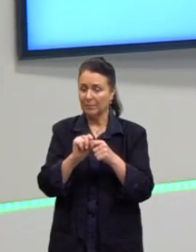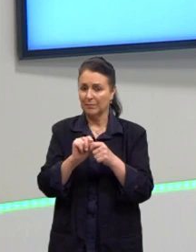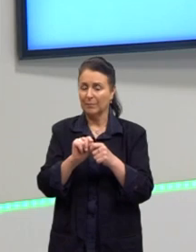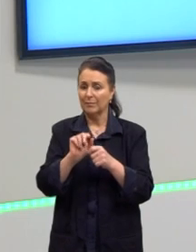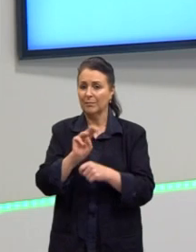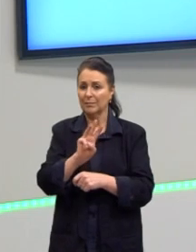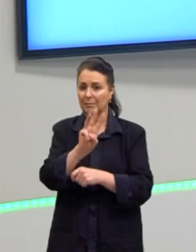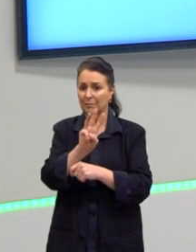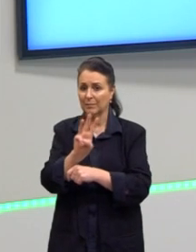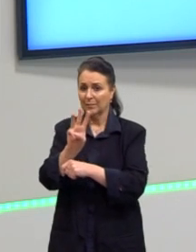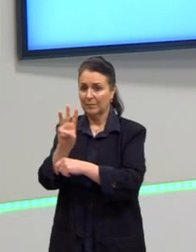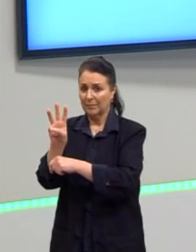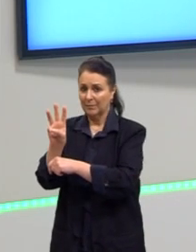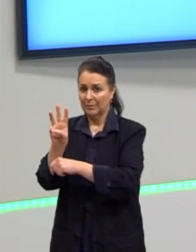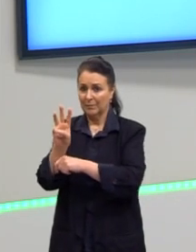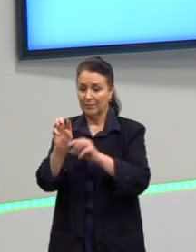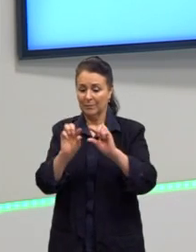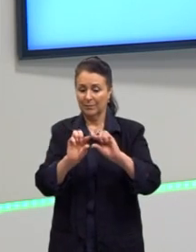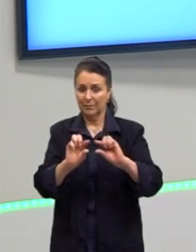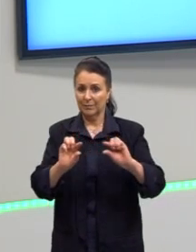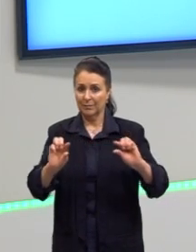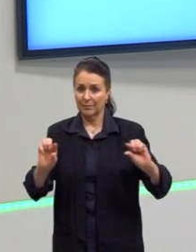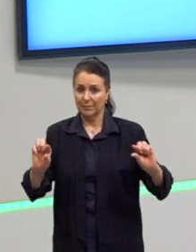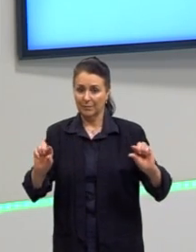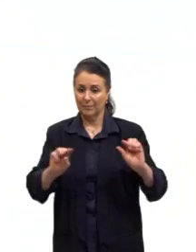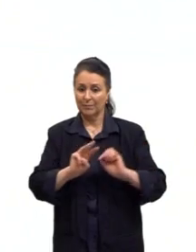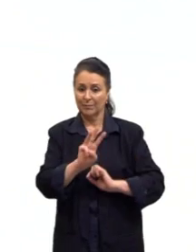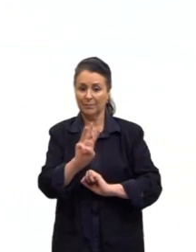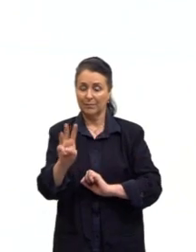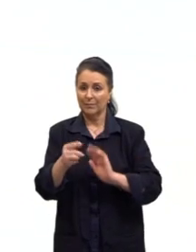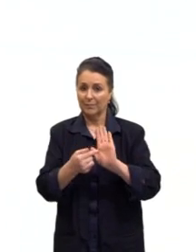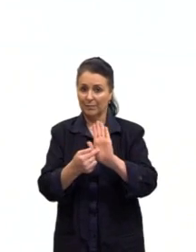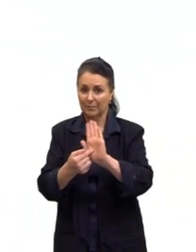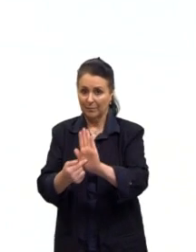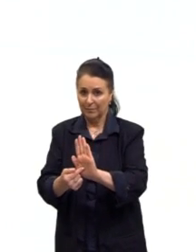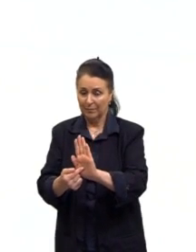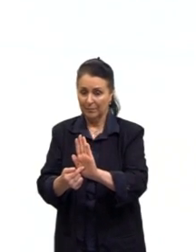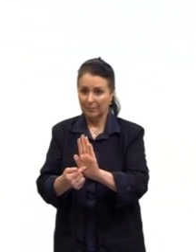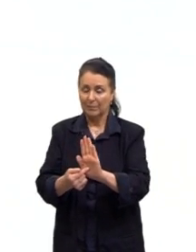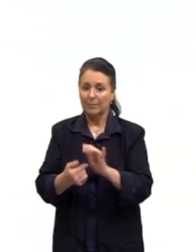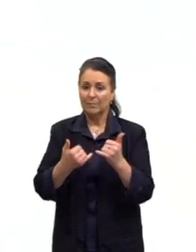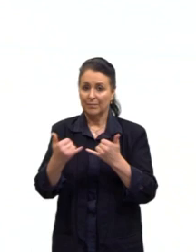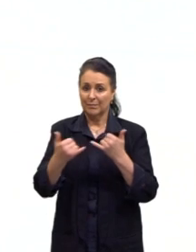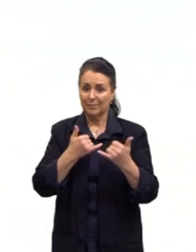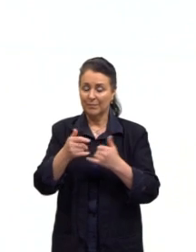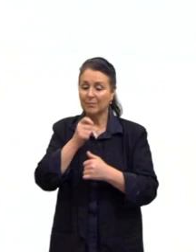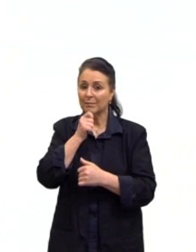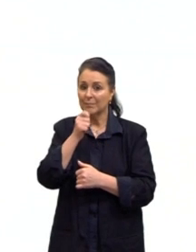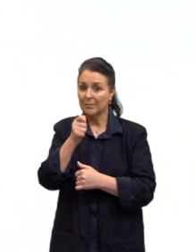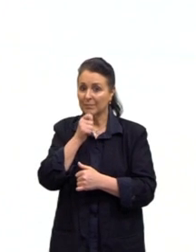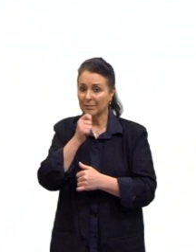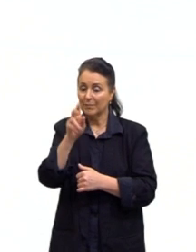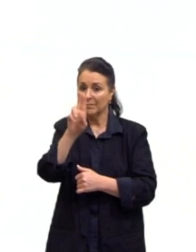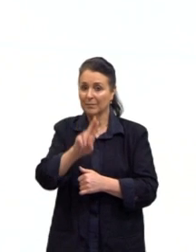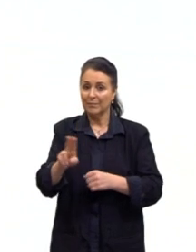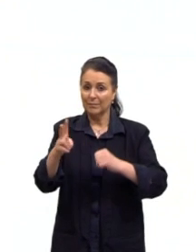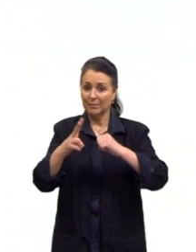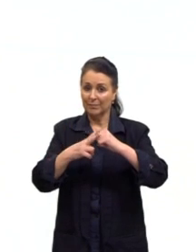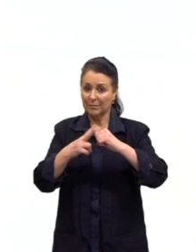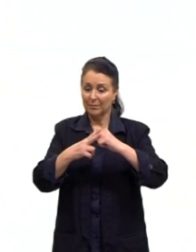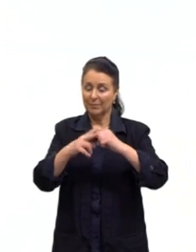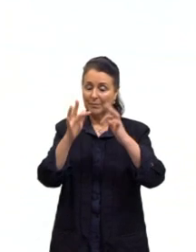do site english digital me que traz alguns exemplos de reportagens utilizando os verbos